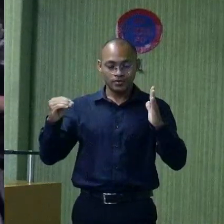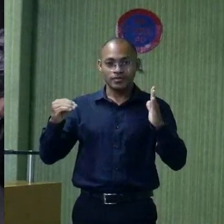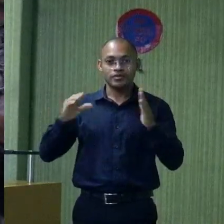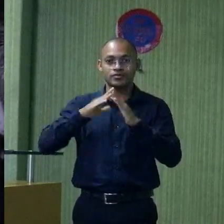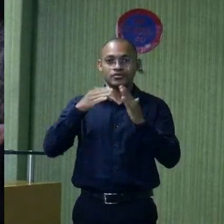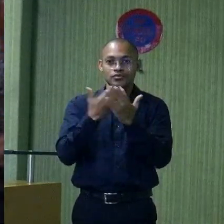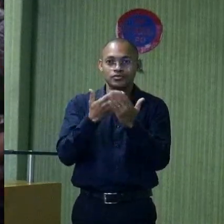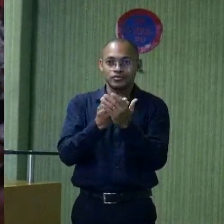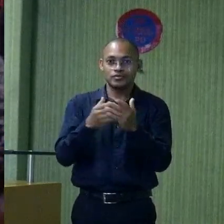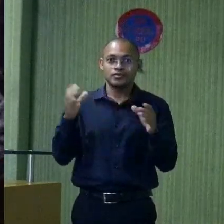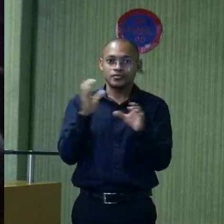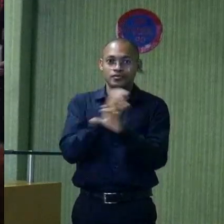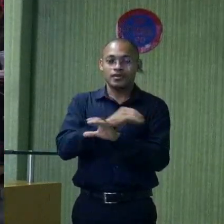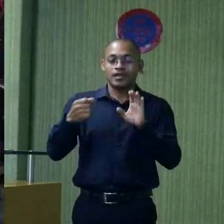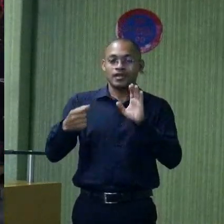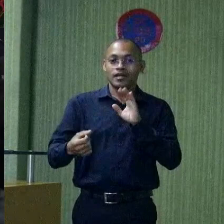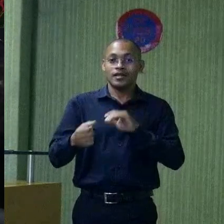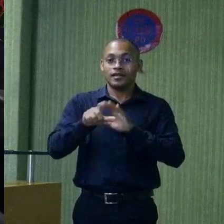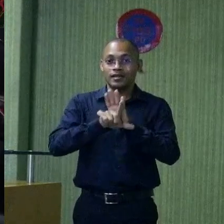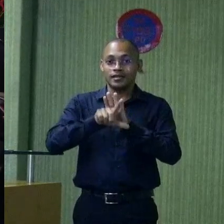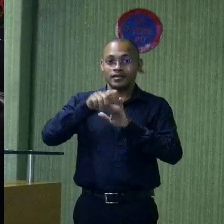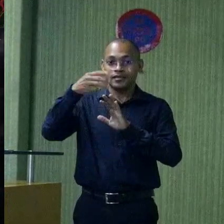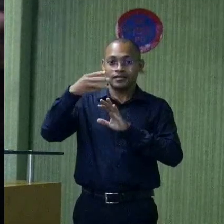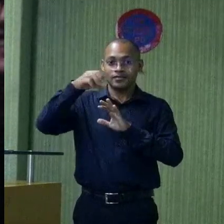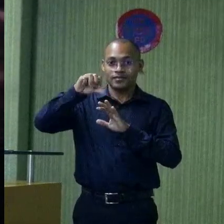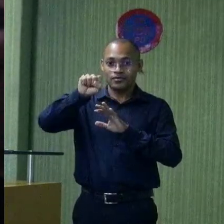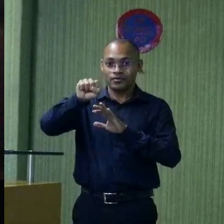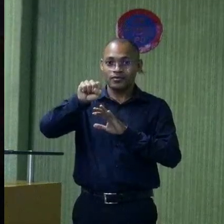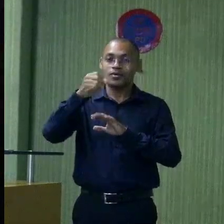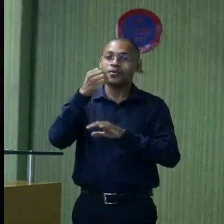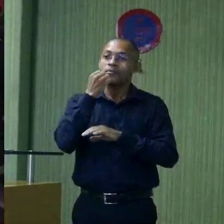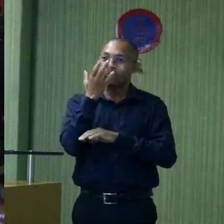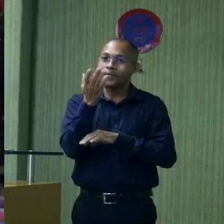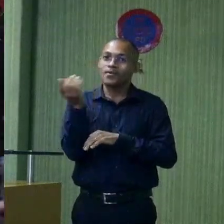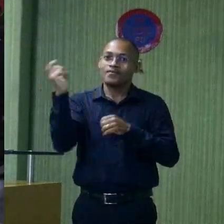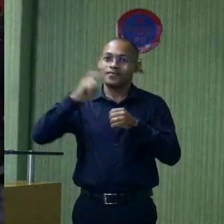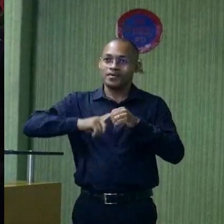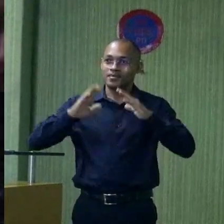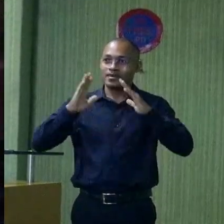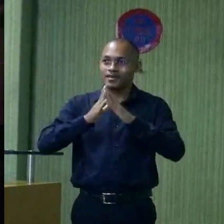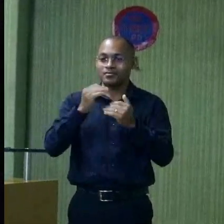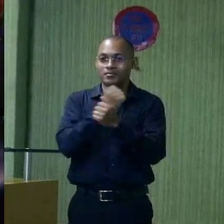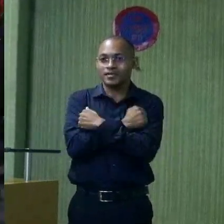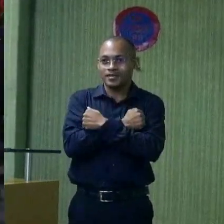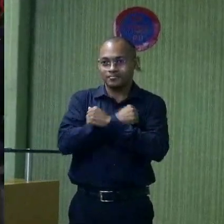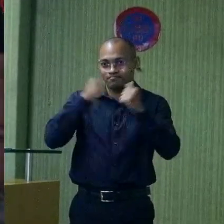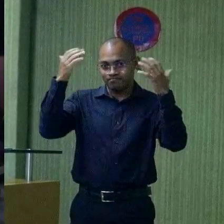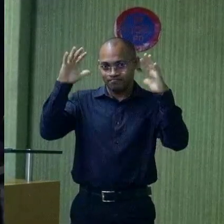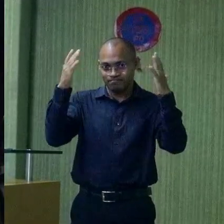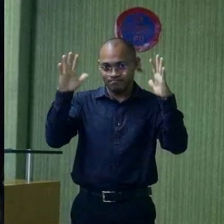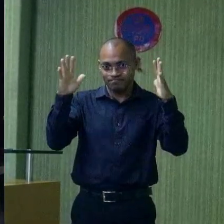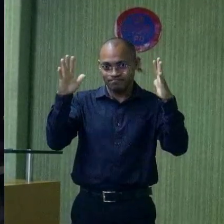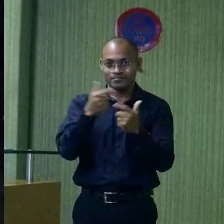Estadual 398 obrigada gente um bom retorno e até amanhã Um abraço a todos